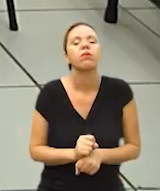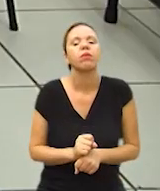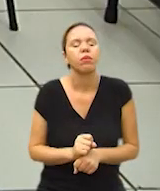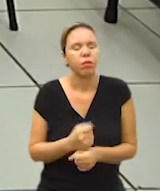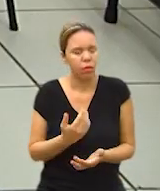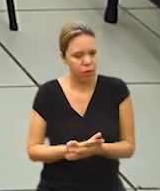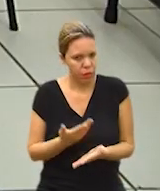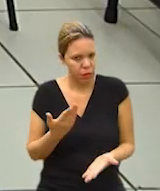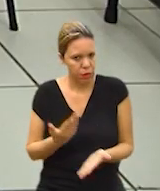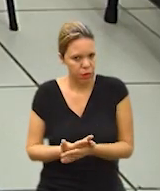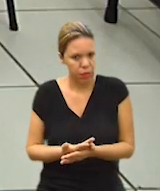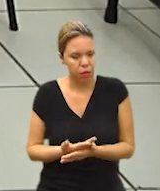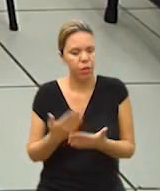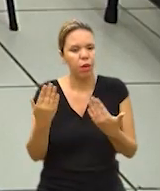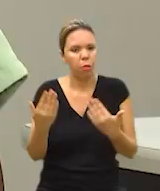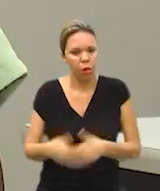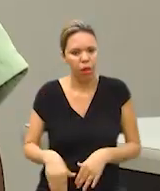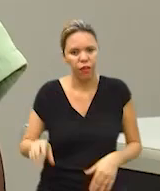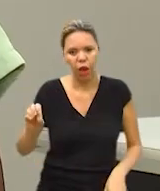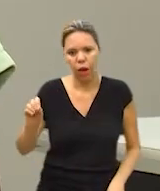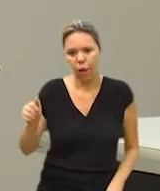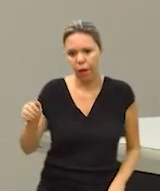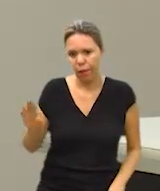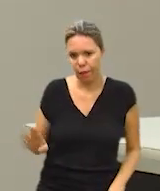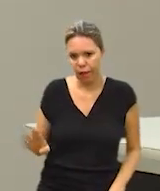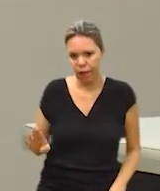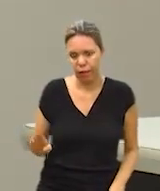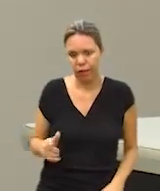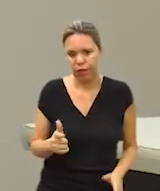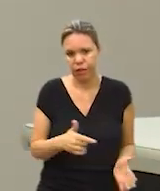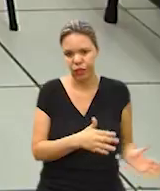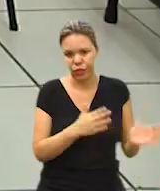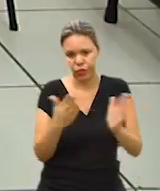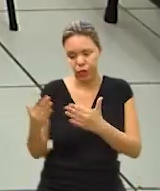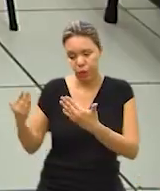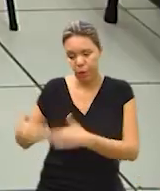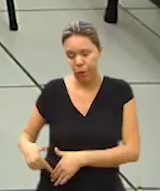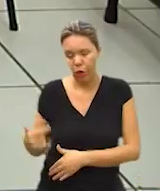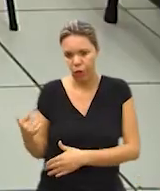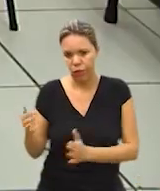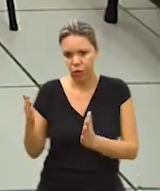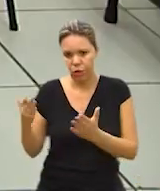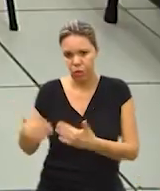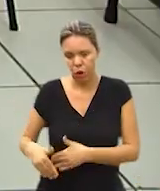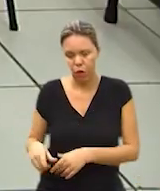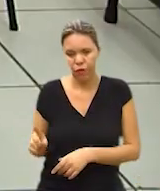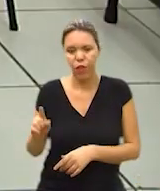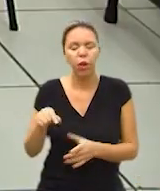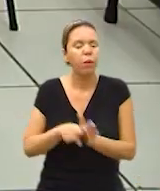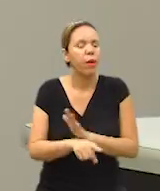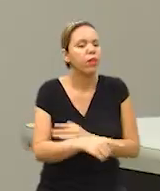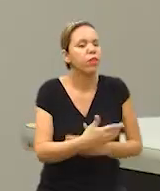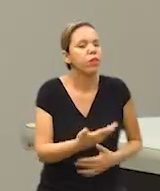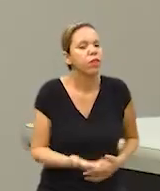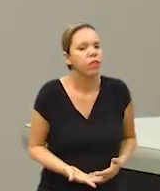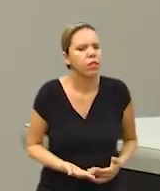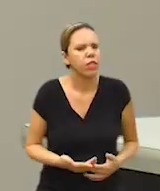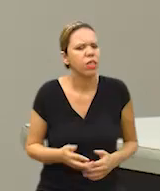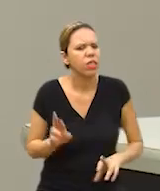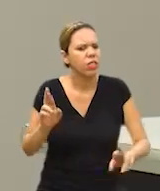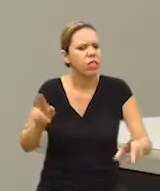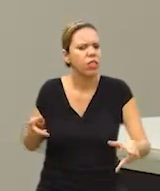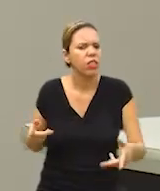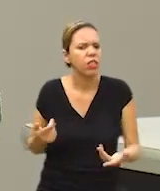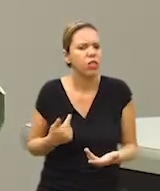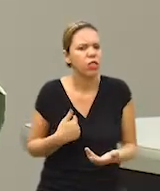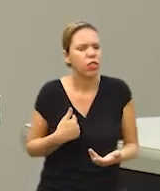para estudar para a prova da OAB. Ainda mais na segunda fase, né? Exatamente. Segunda fase isso que eu queria até perguntar. Se difere